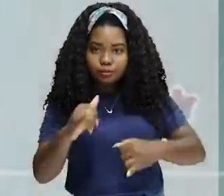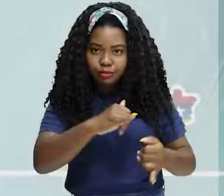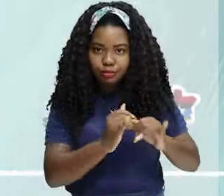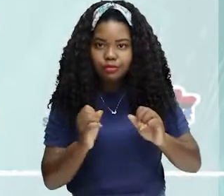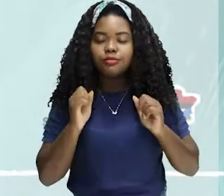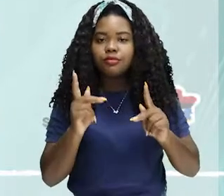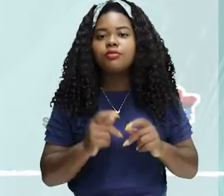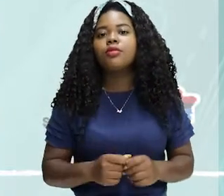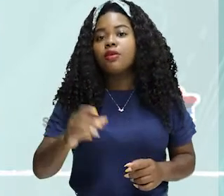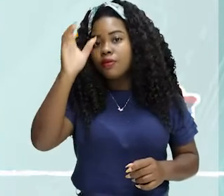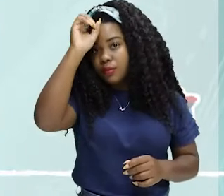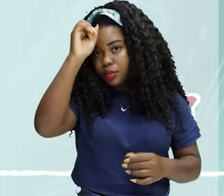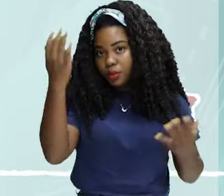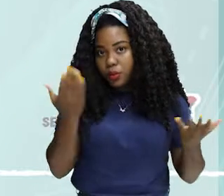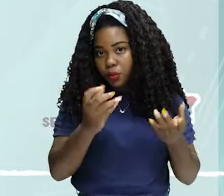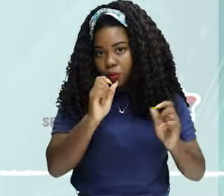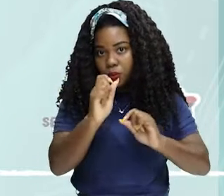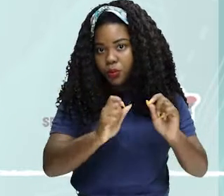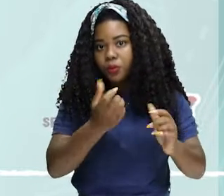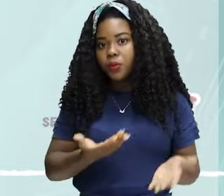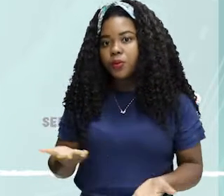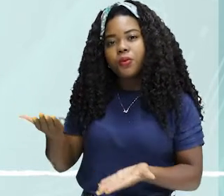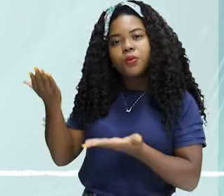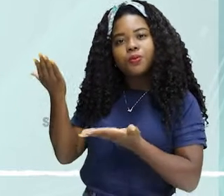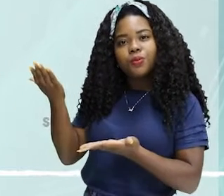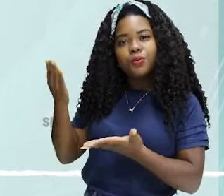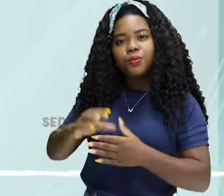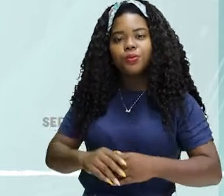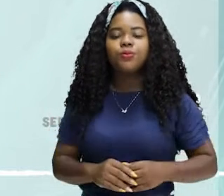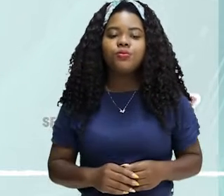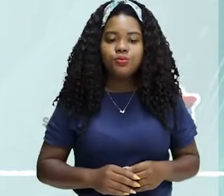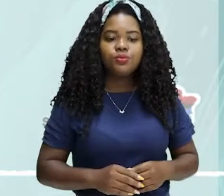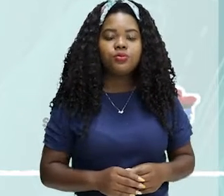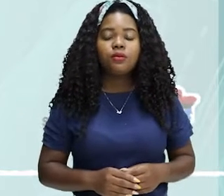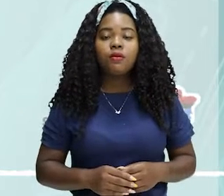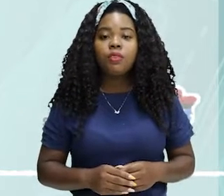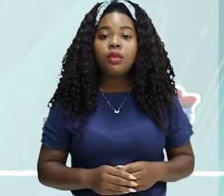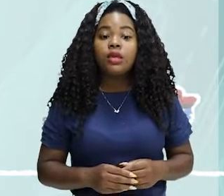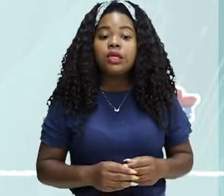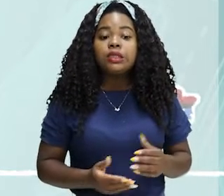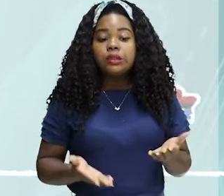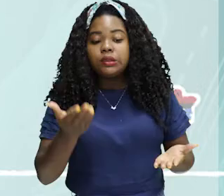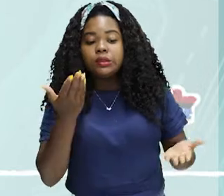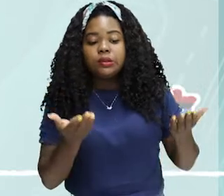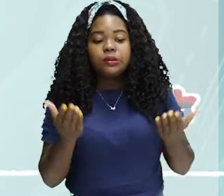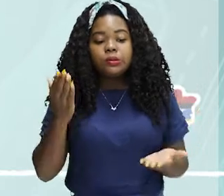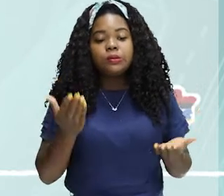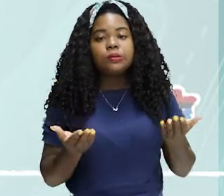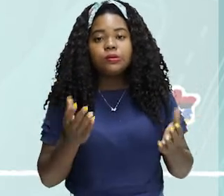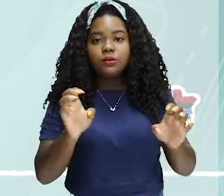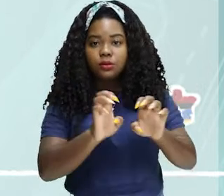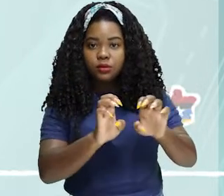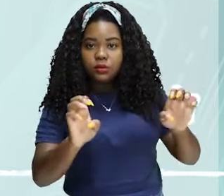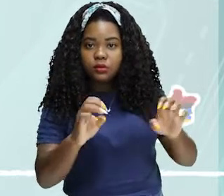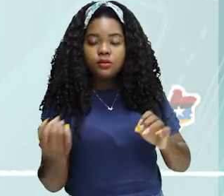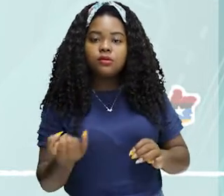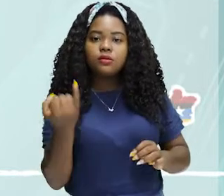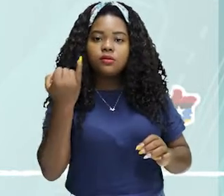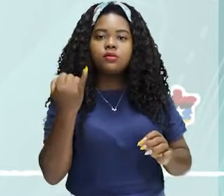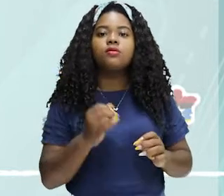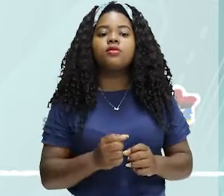vamos aprender hoje? O balanceamento ele é extremamente importante quando a gente fala de